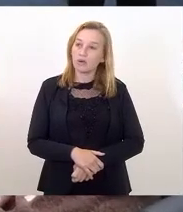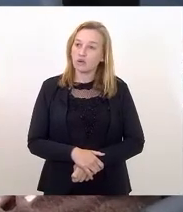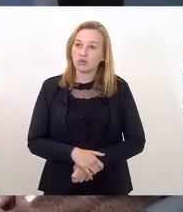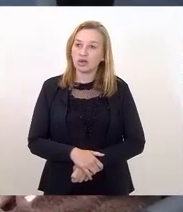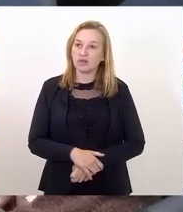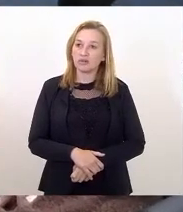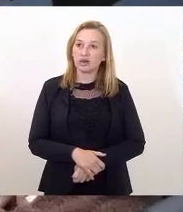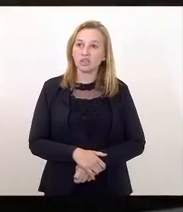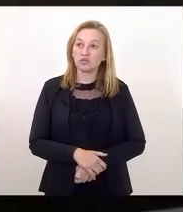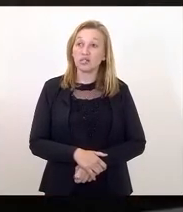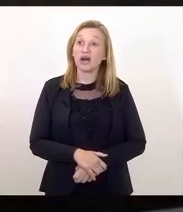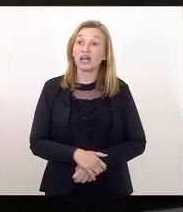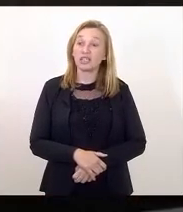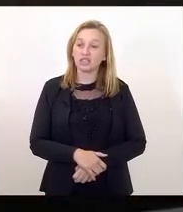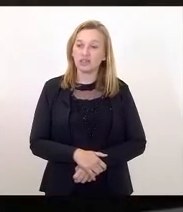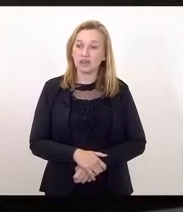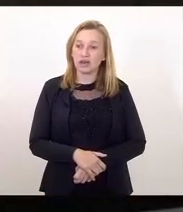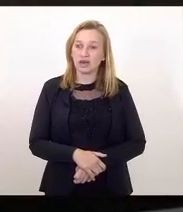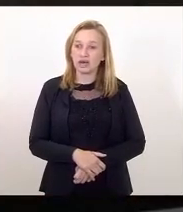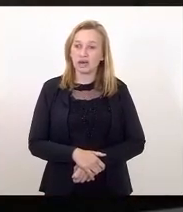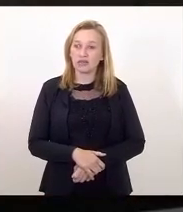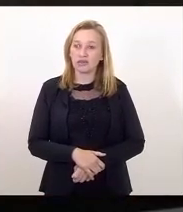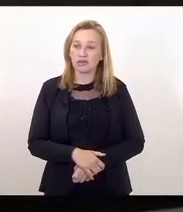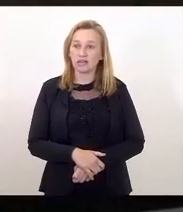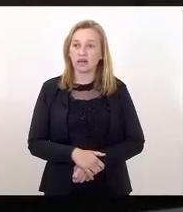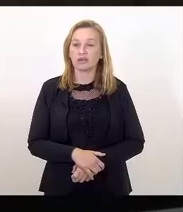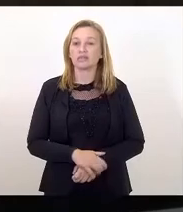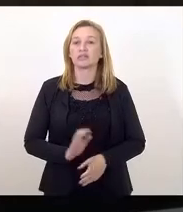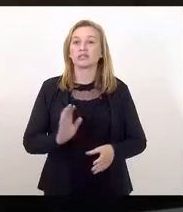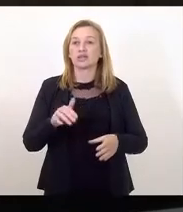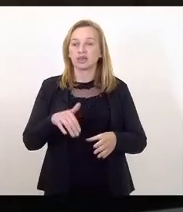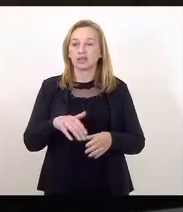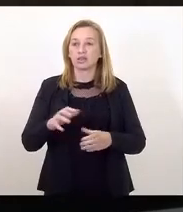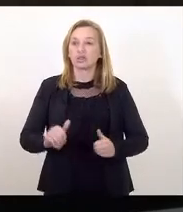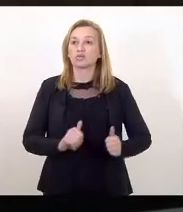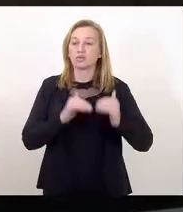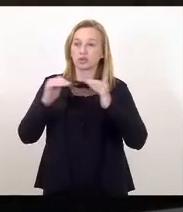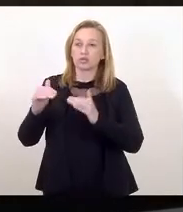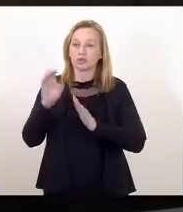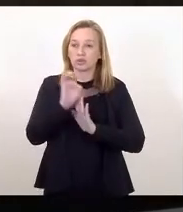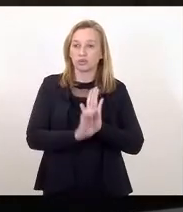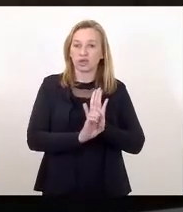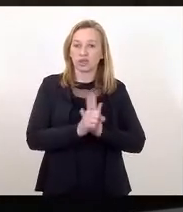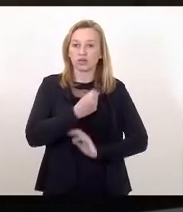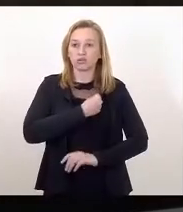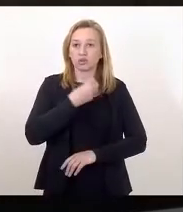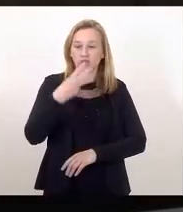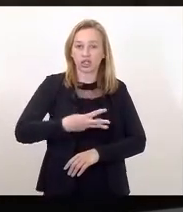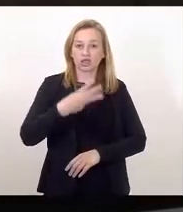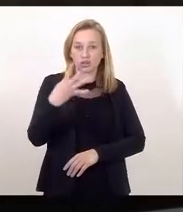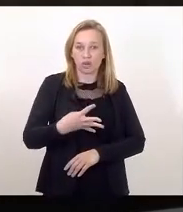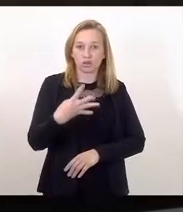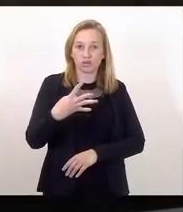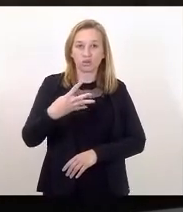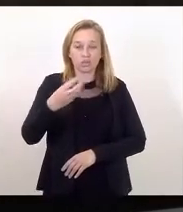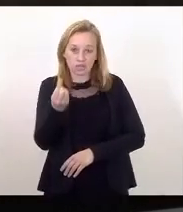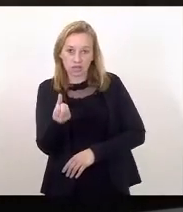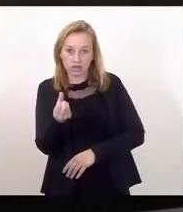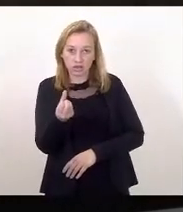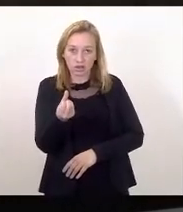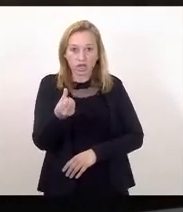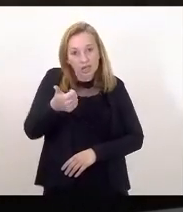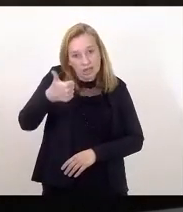Alô. Sr. Presidente, o parecer é favorável com subemenda aglutinativa, as emendas 3, 4, 6,